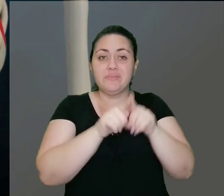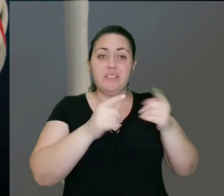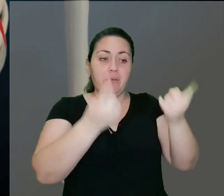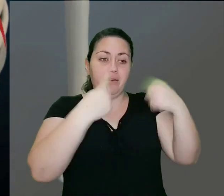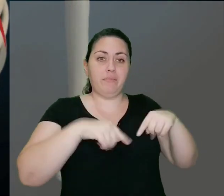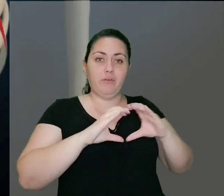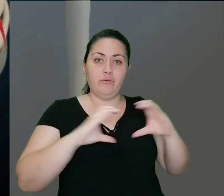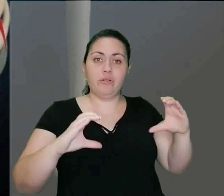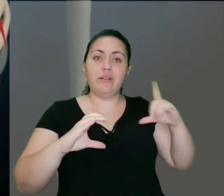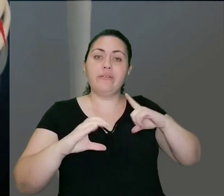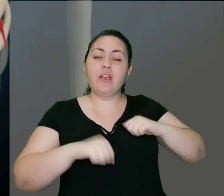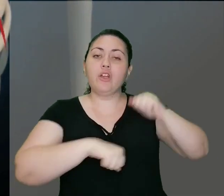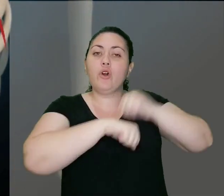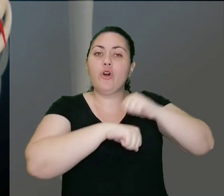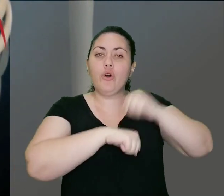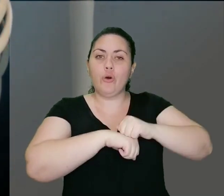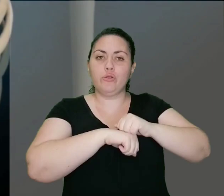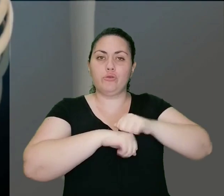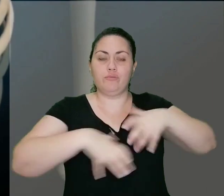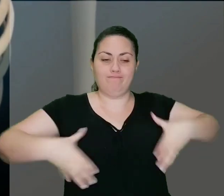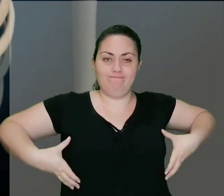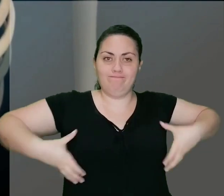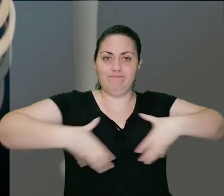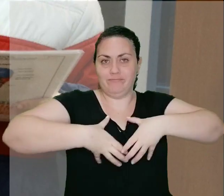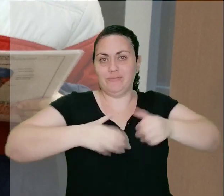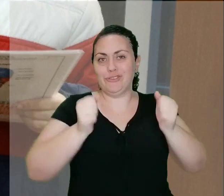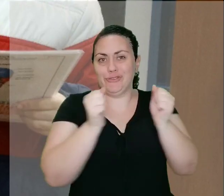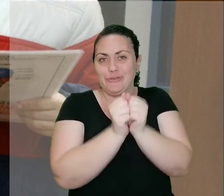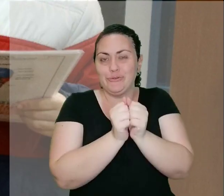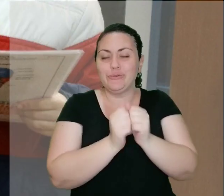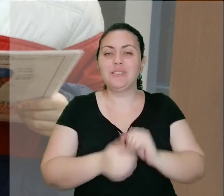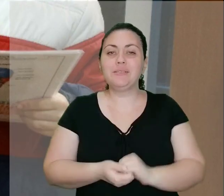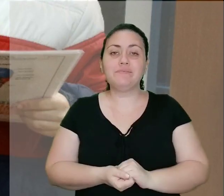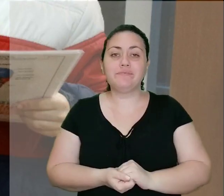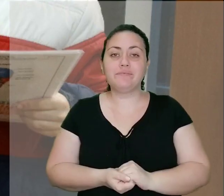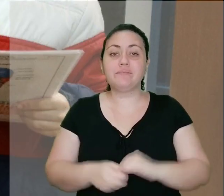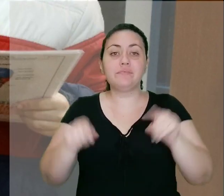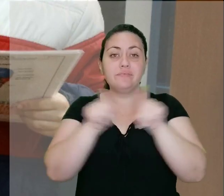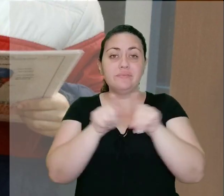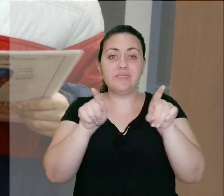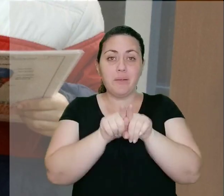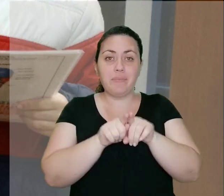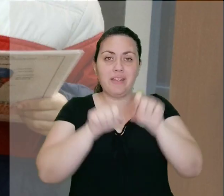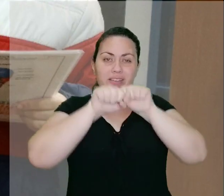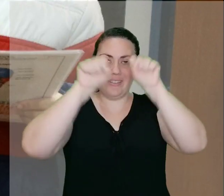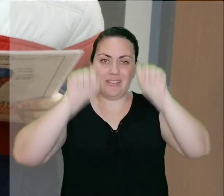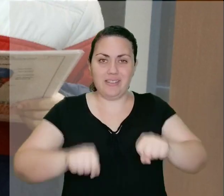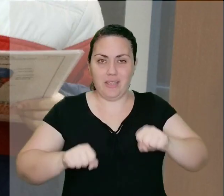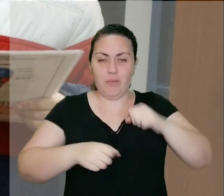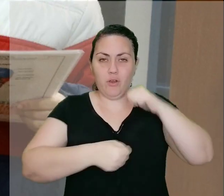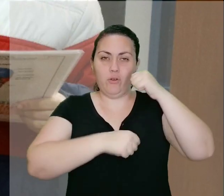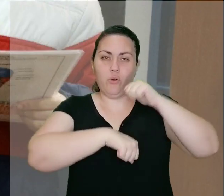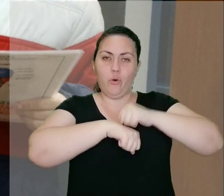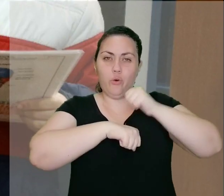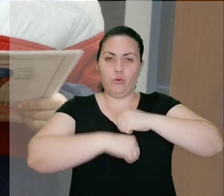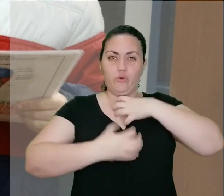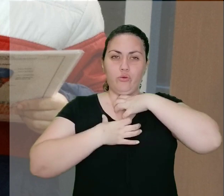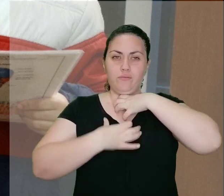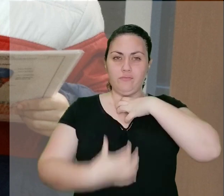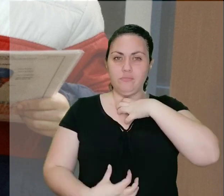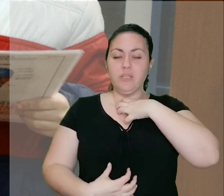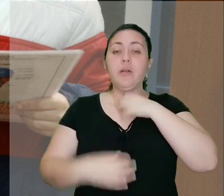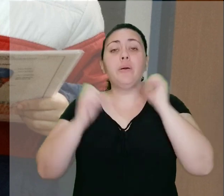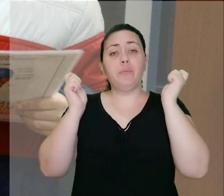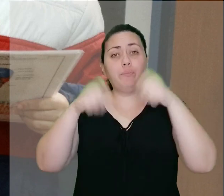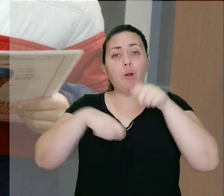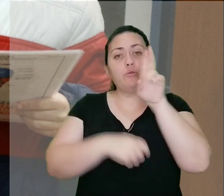externo. Juntos, eles formam a caixa torácica. Ainda sobre o nosso sistema esquelético, os ossos podem ser